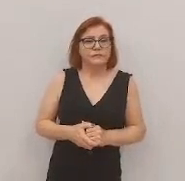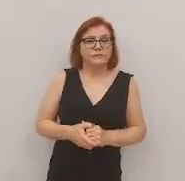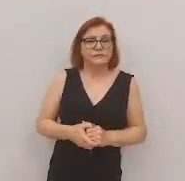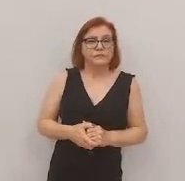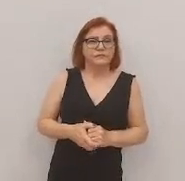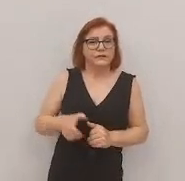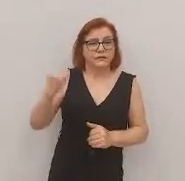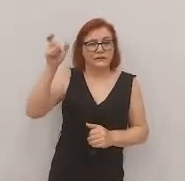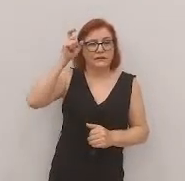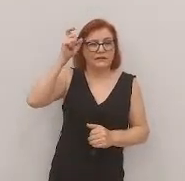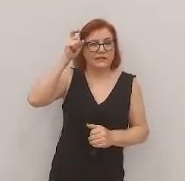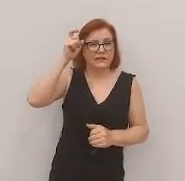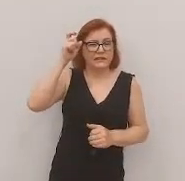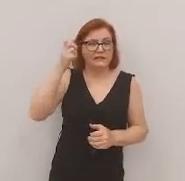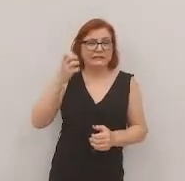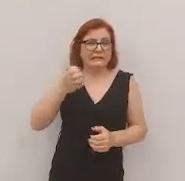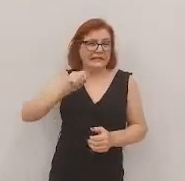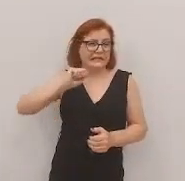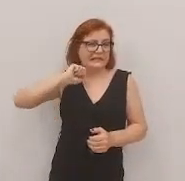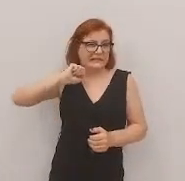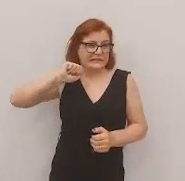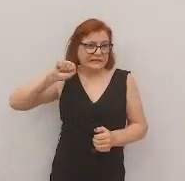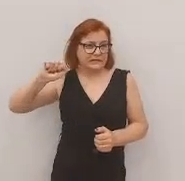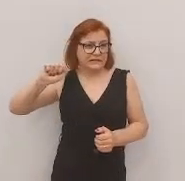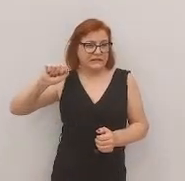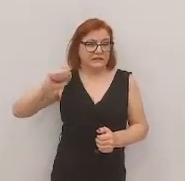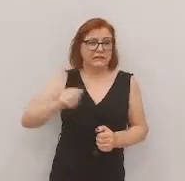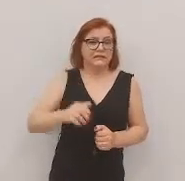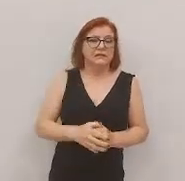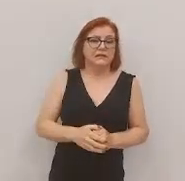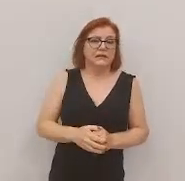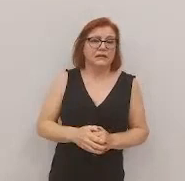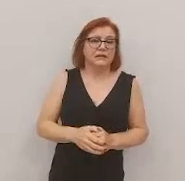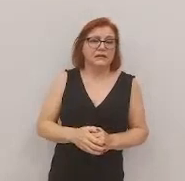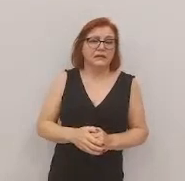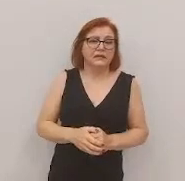Satanás é assassino, não é assassino? Assassino.